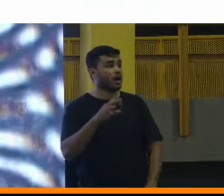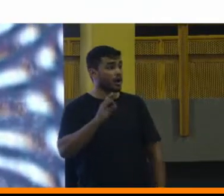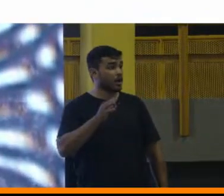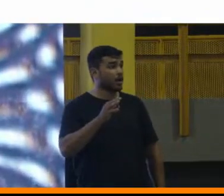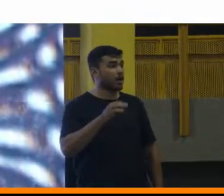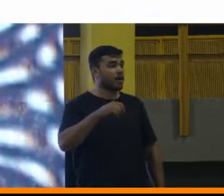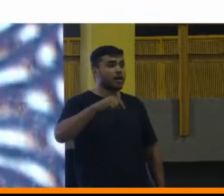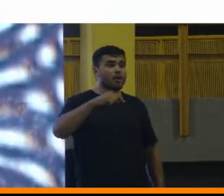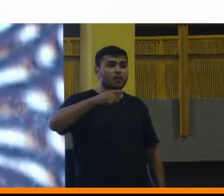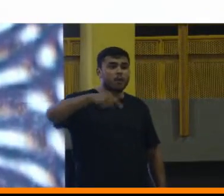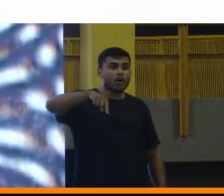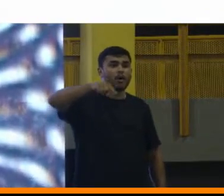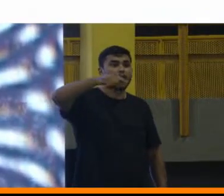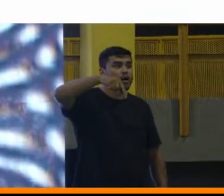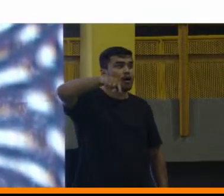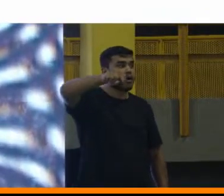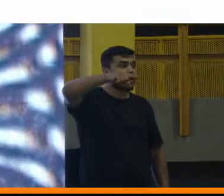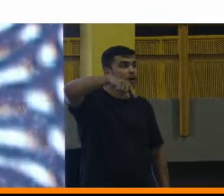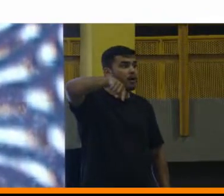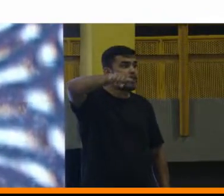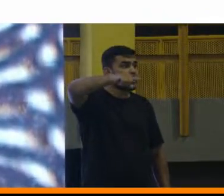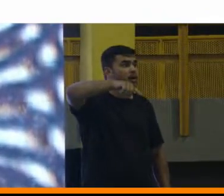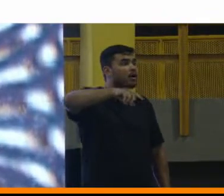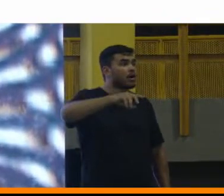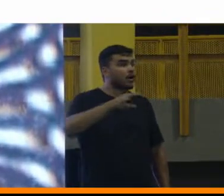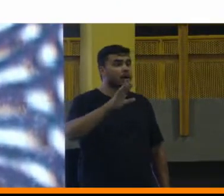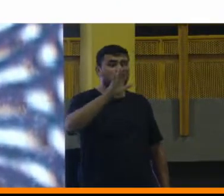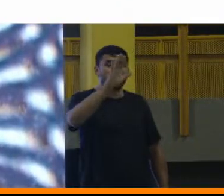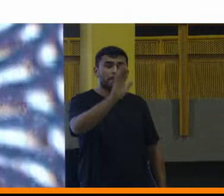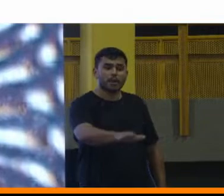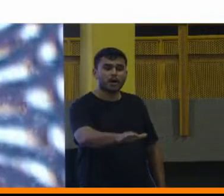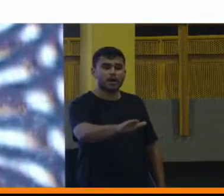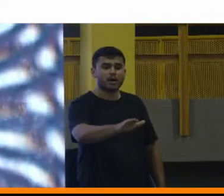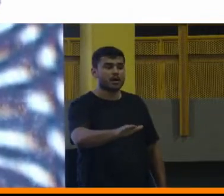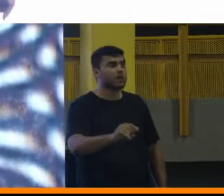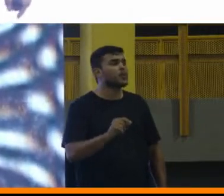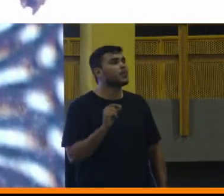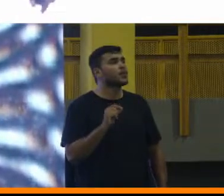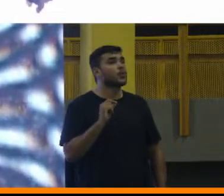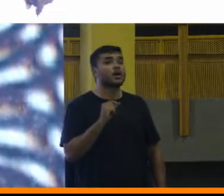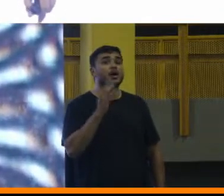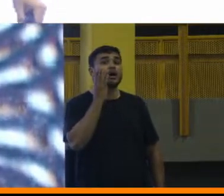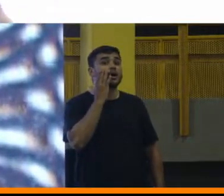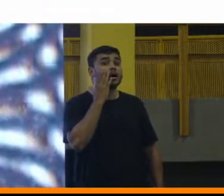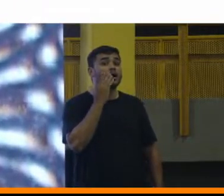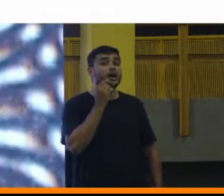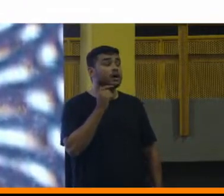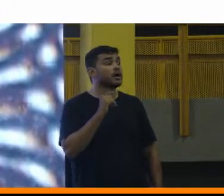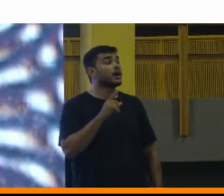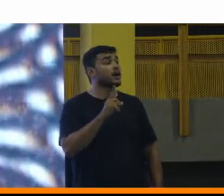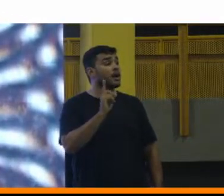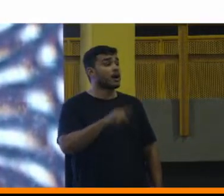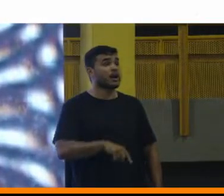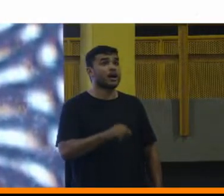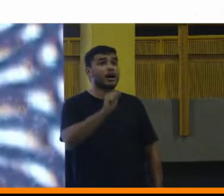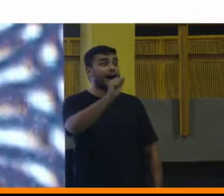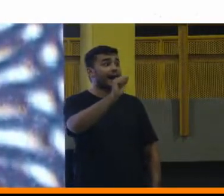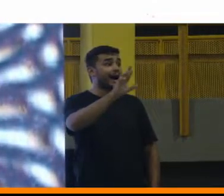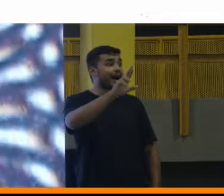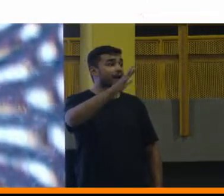força atuando nele. Tinha outra força atuando nele. Um negócio chamado ar.